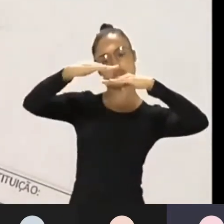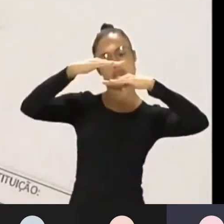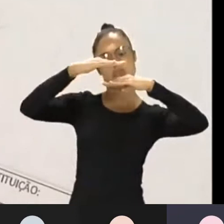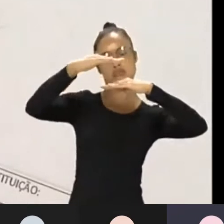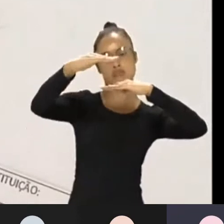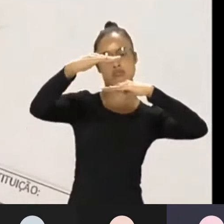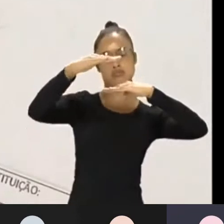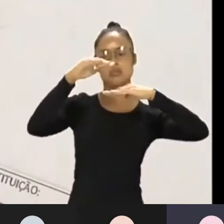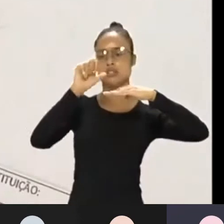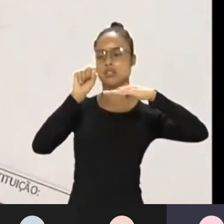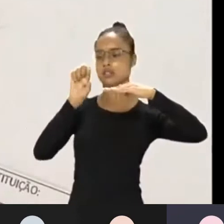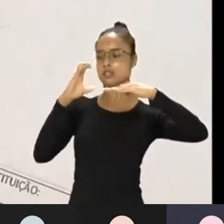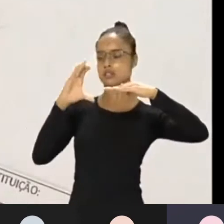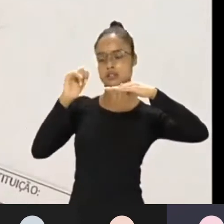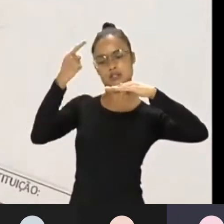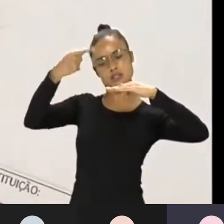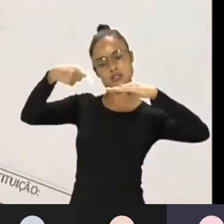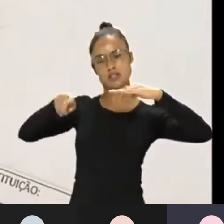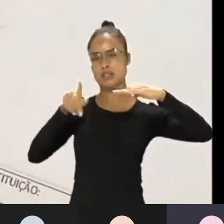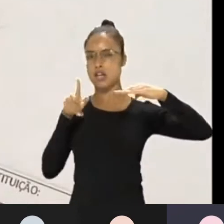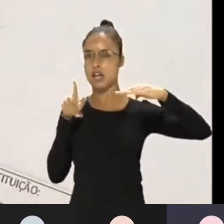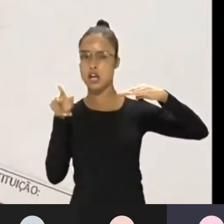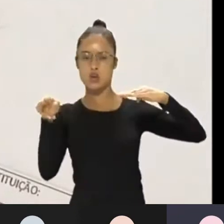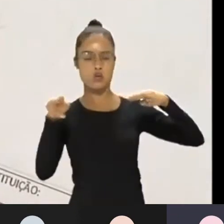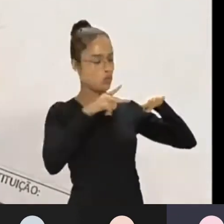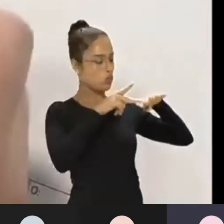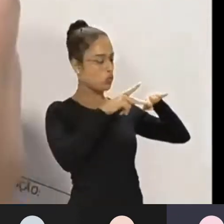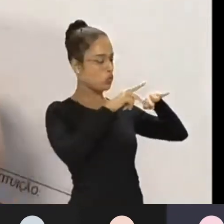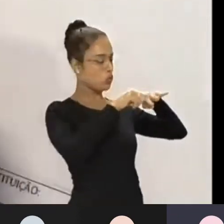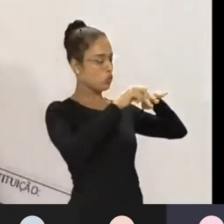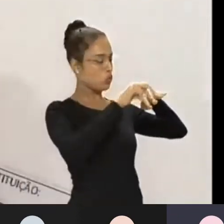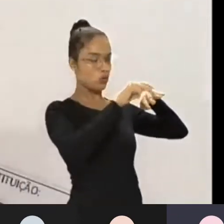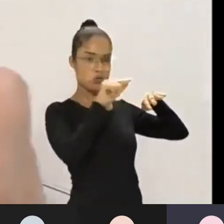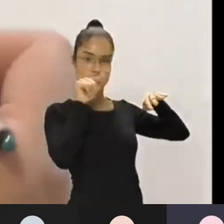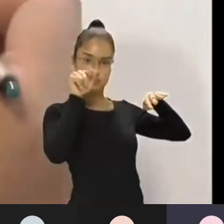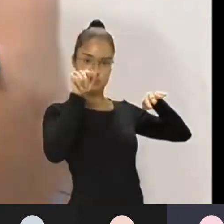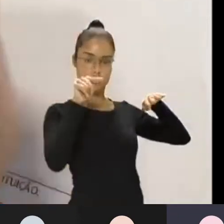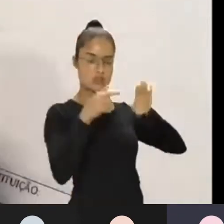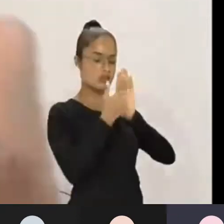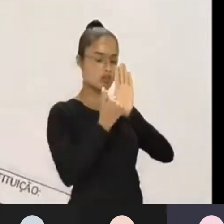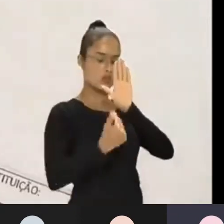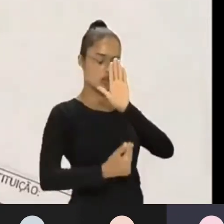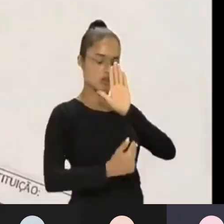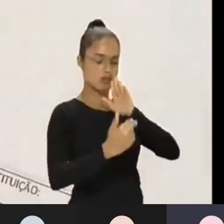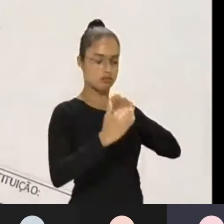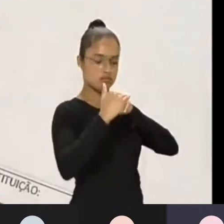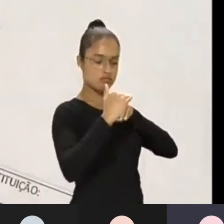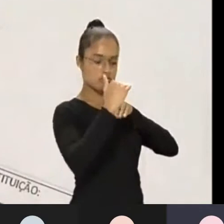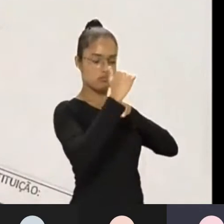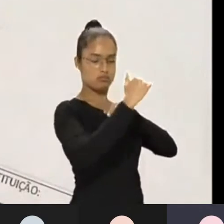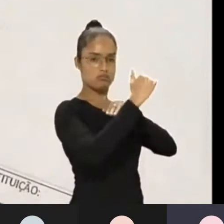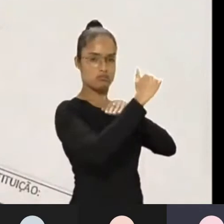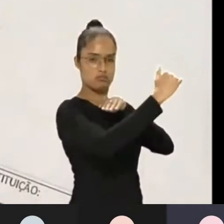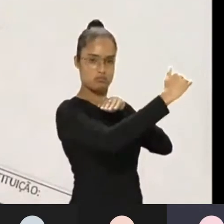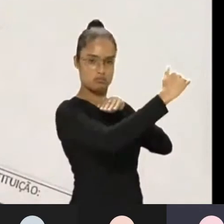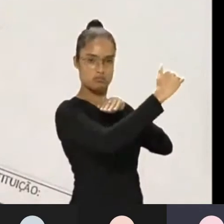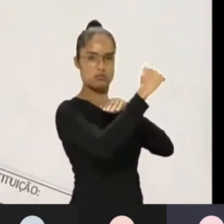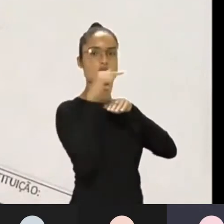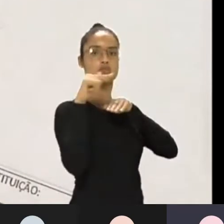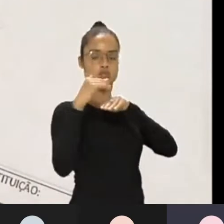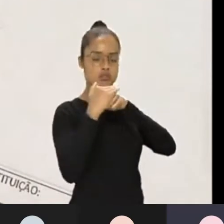níveis diferentes. Similar a uma escada. Quando você vai desenhar escada, o procedimento é bem similar a esse que nós